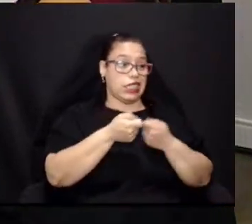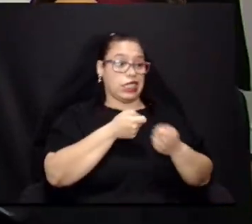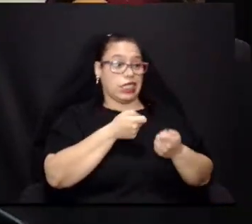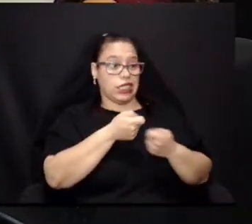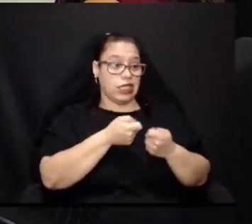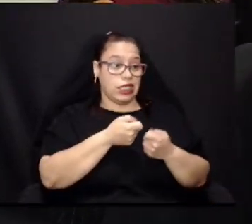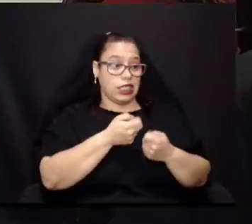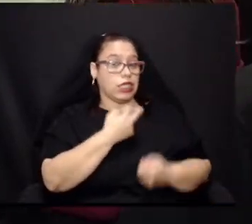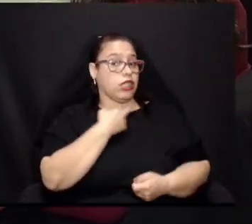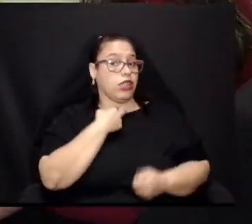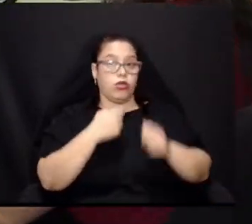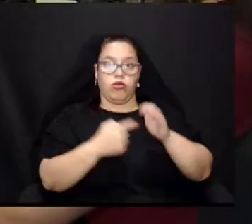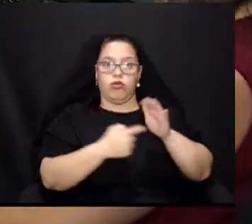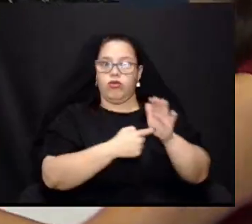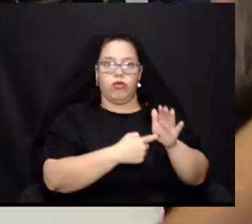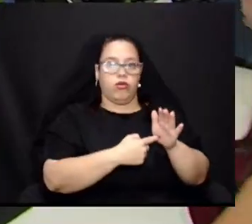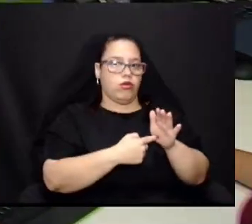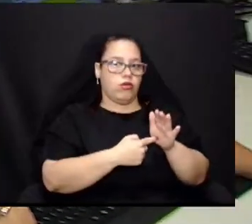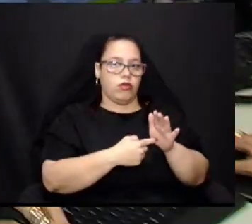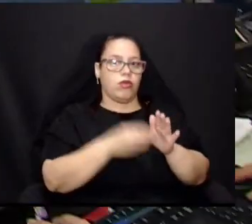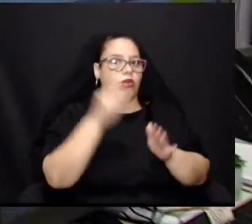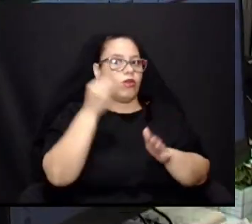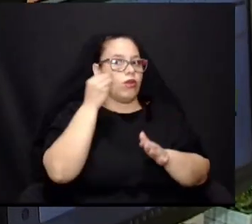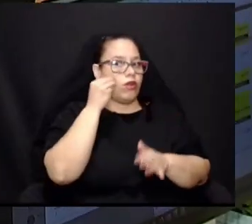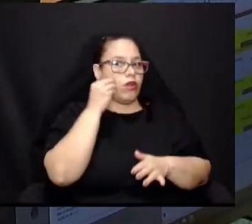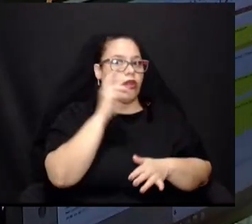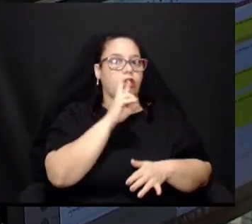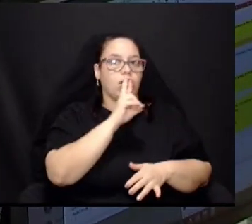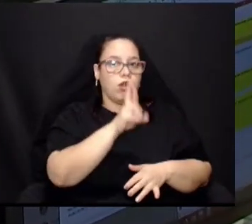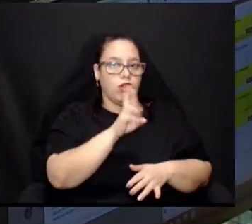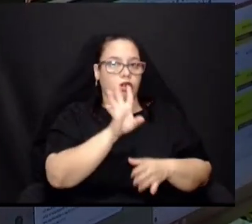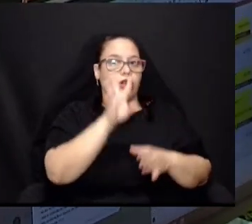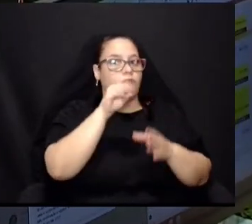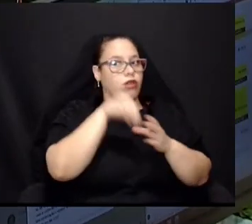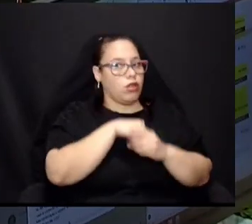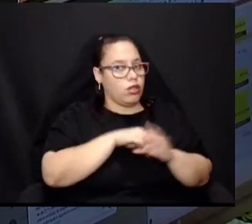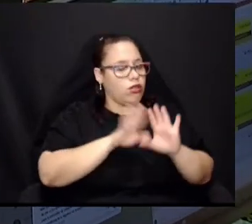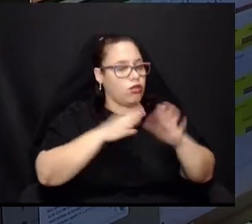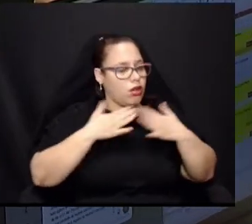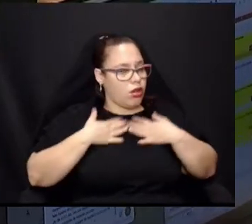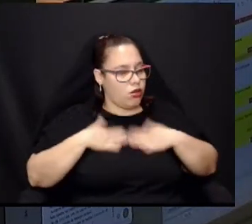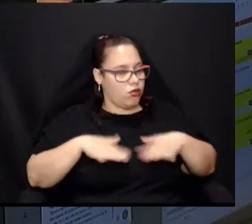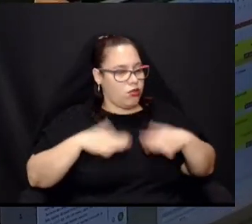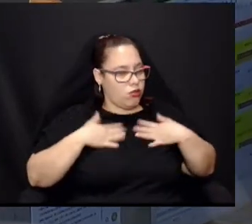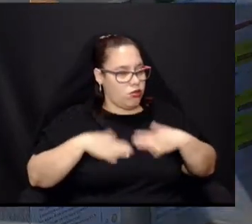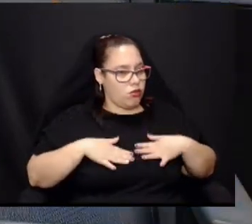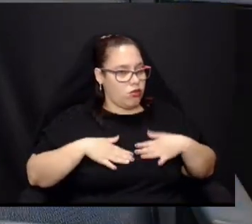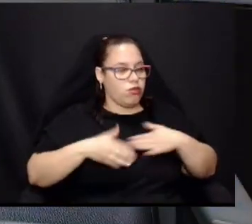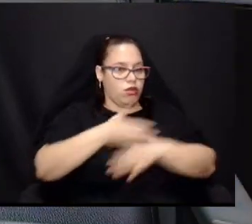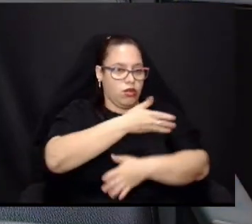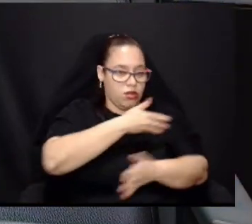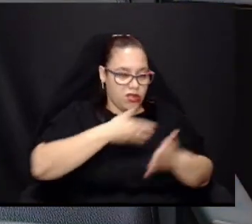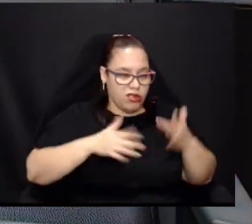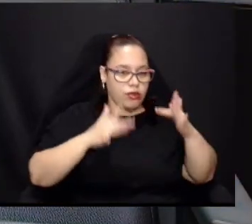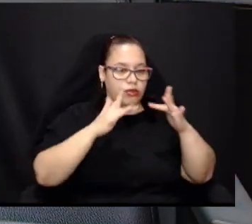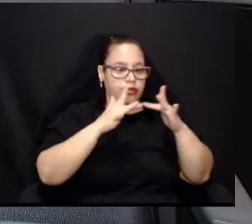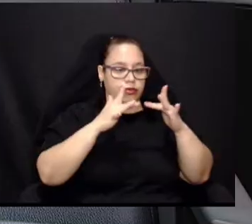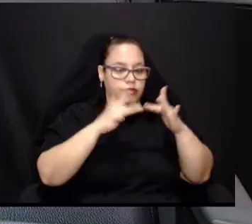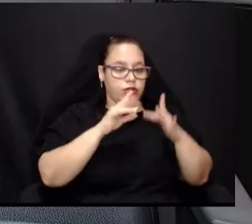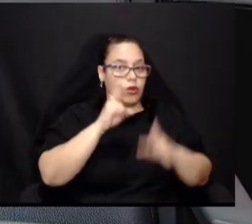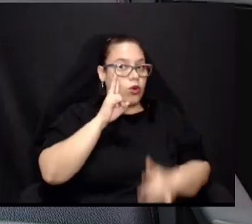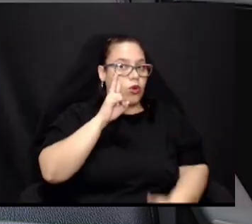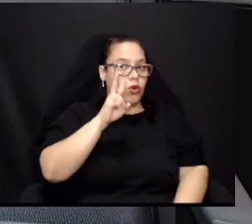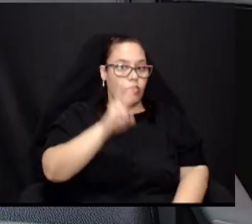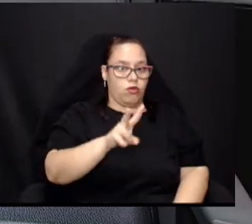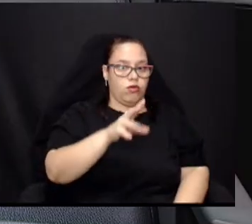demonstrar isso, né? A gente tem que tentar resolver internamente. Então, como a gente já está bastante entrosado, muitas vezes só de olhar para a cara um do outro, a